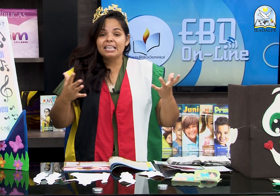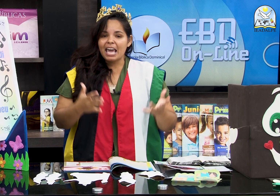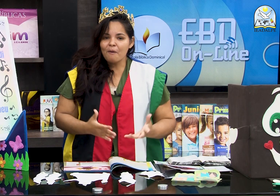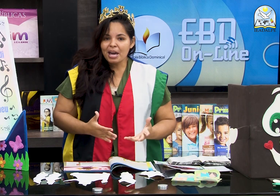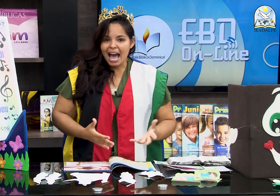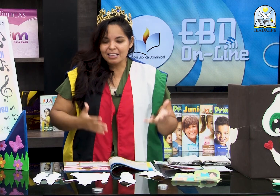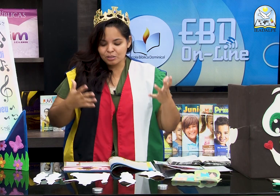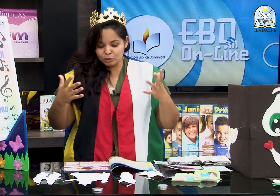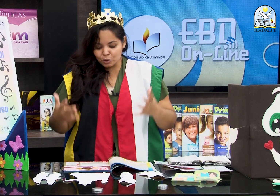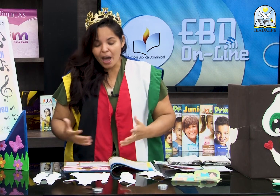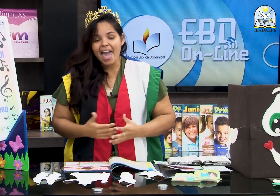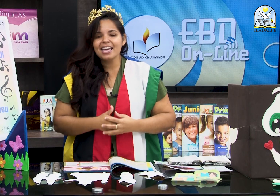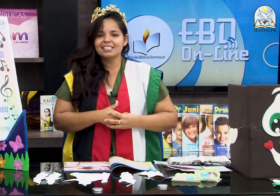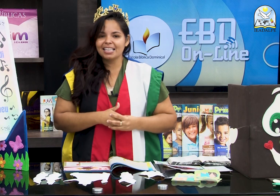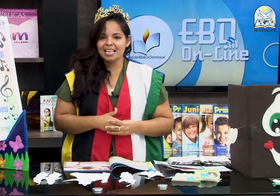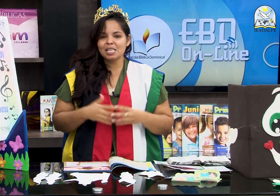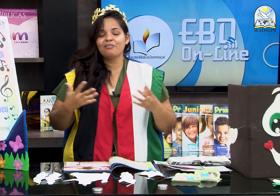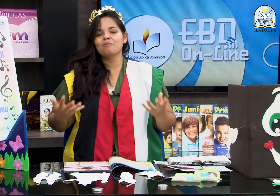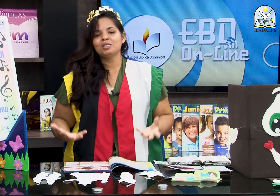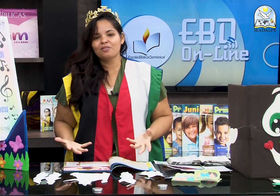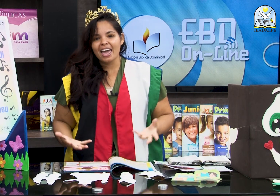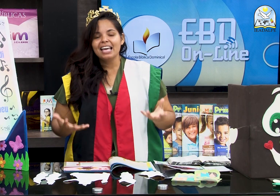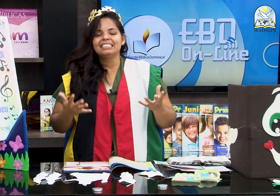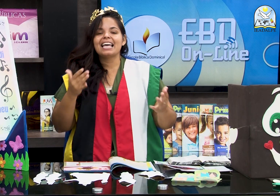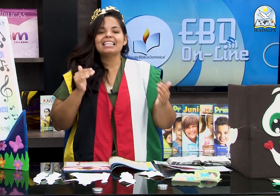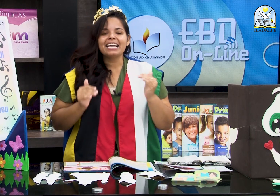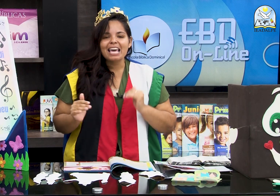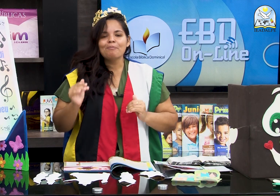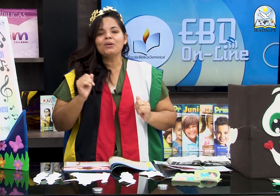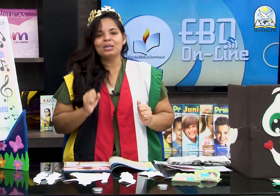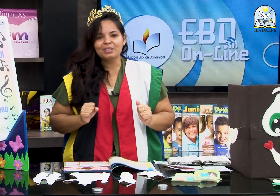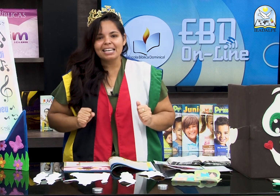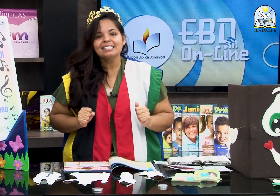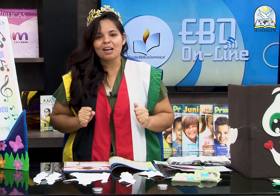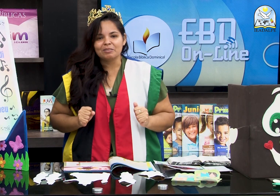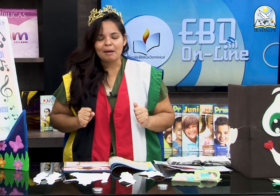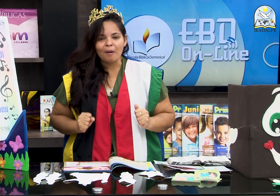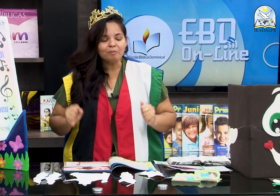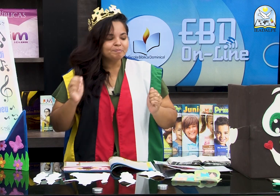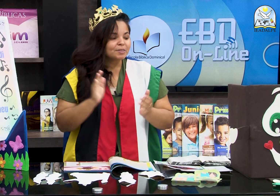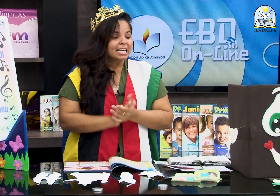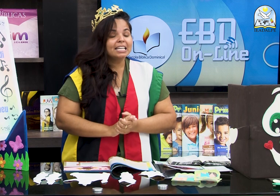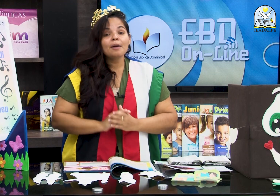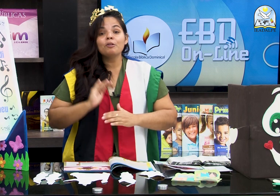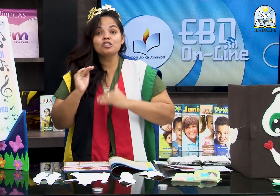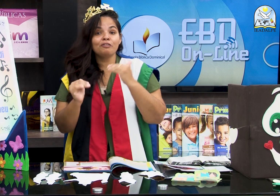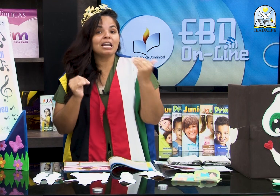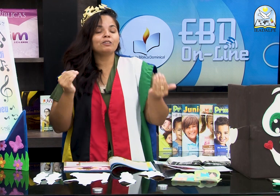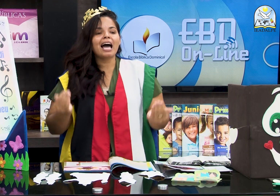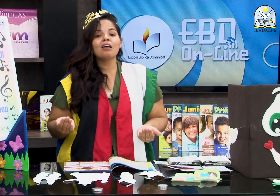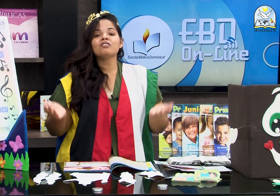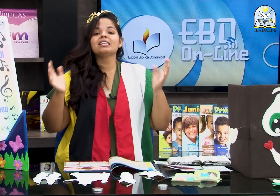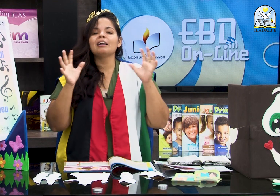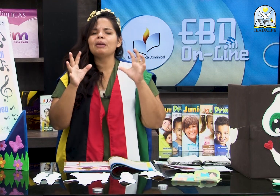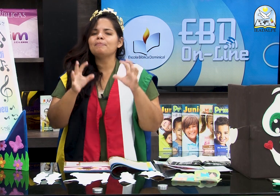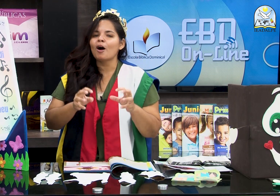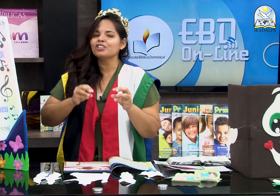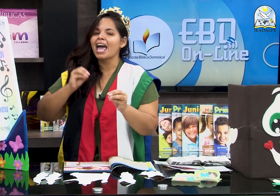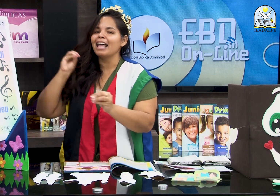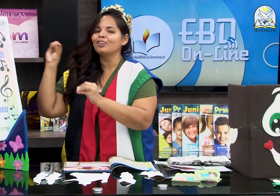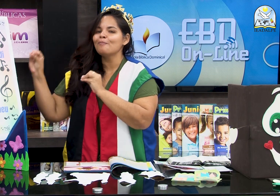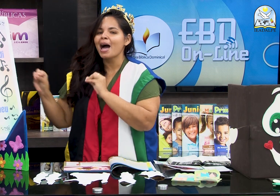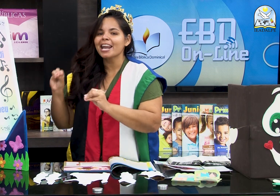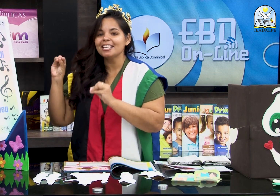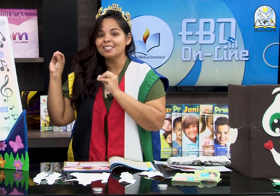orgulhosa, que é o caso do rei Ezequias, que vamos ver, né, daqui a pouquinho na lição, tá bom? E depois, no final da aula, você também